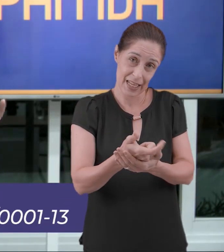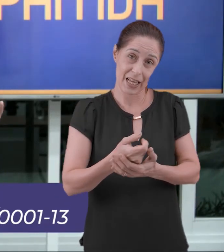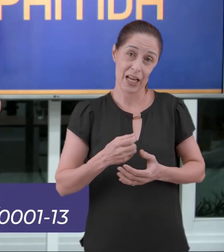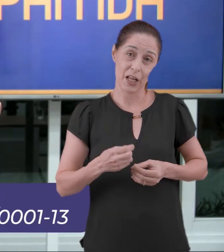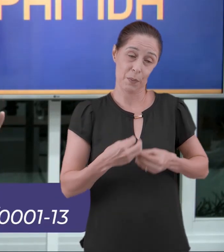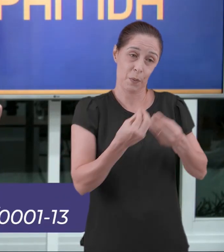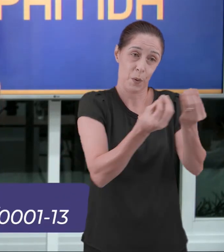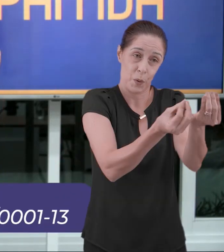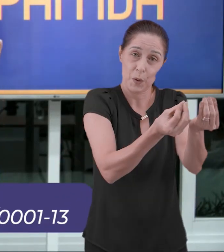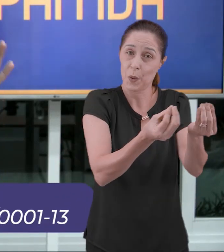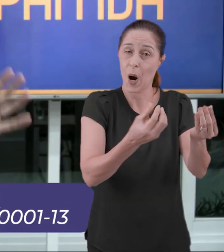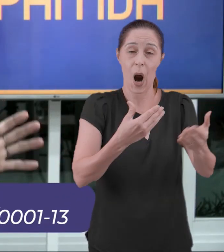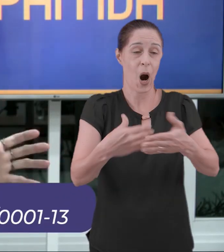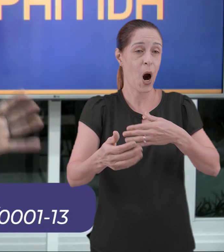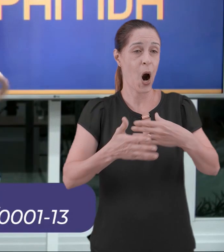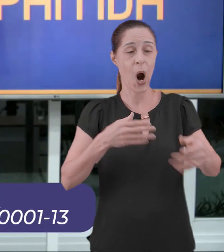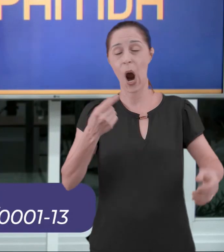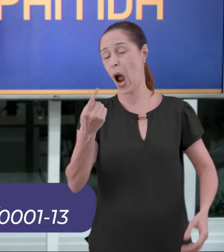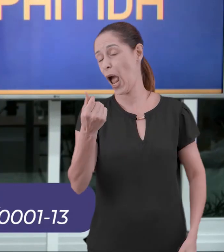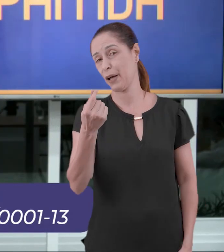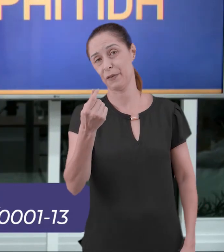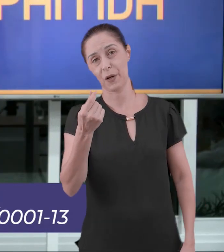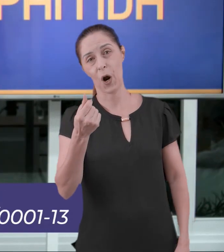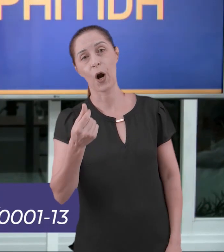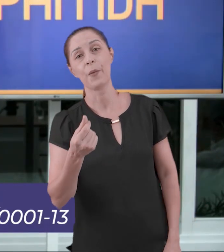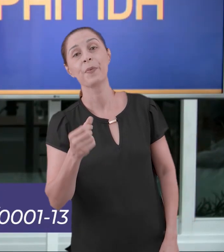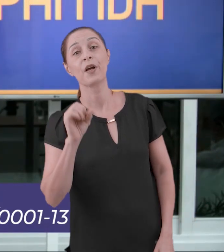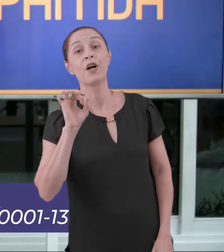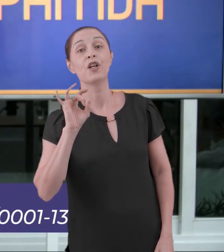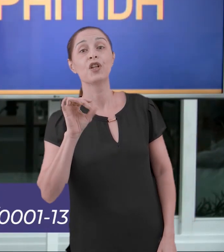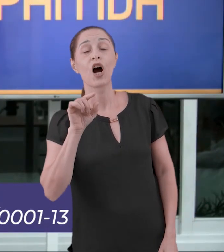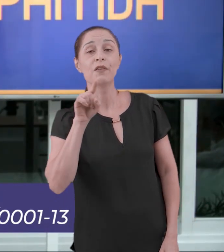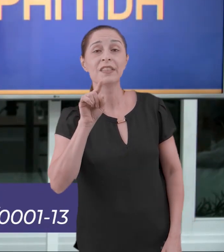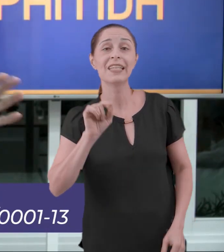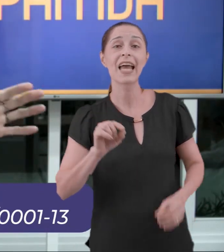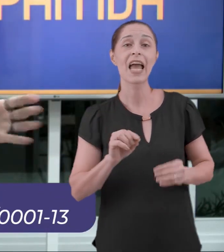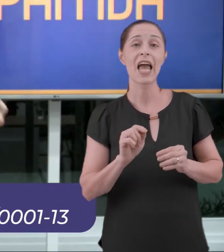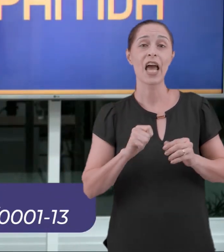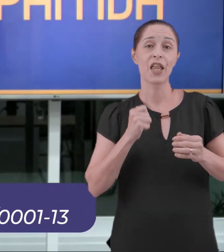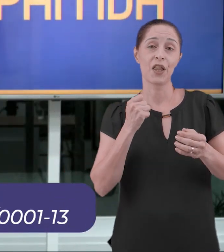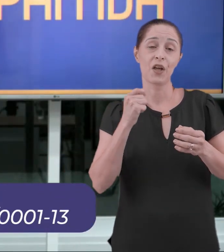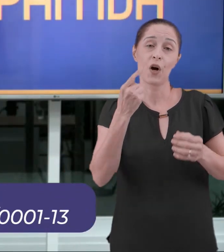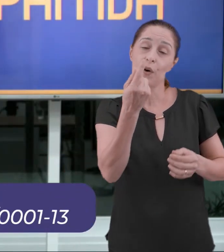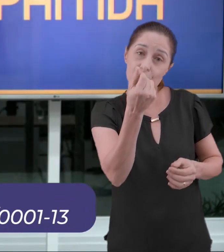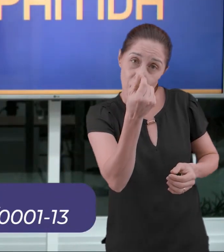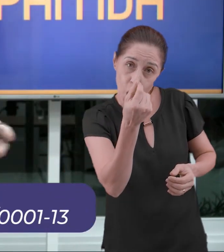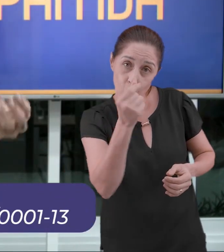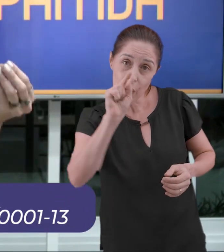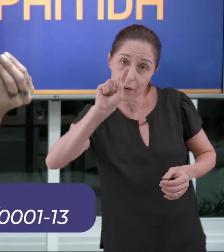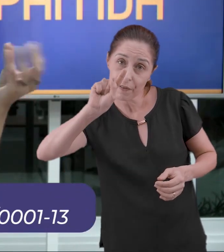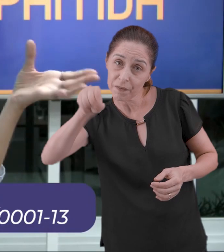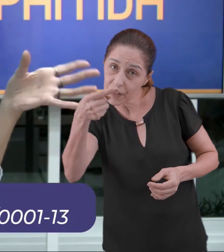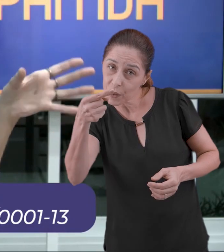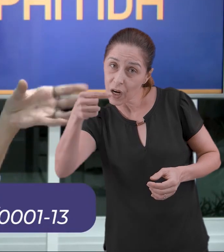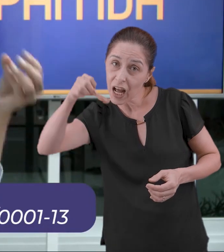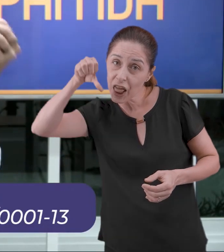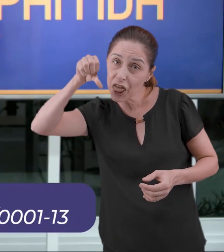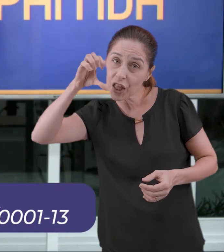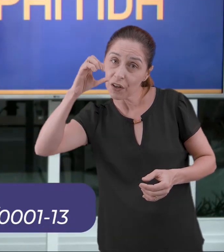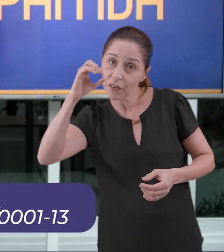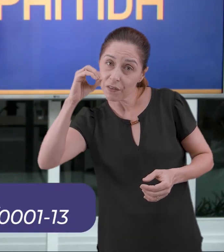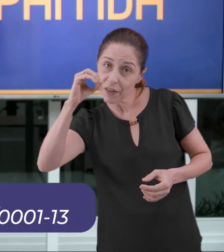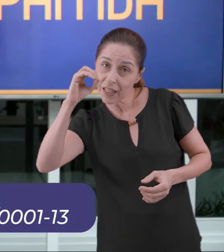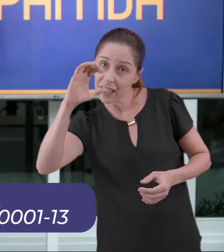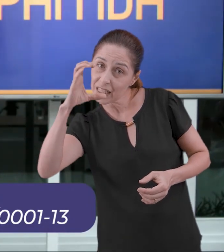que você quiser doar. Coloca o valor e coloca o 90 centavos no final. Seja R$40, 90 centavos. Seja R$100,